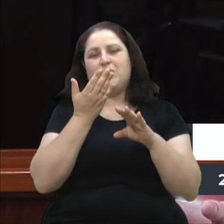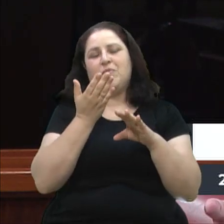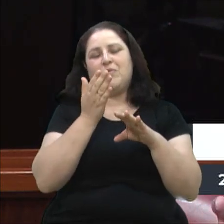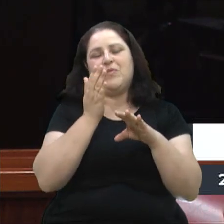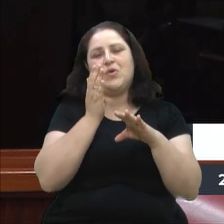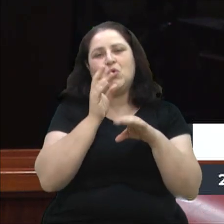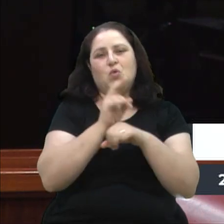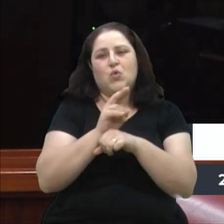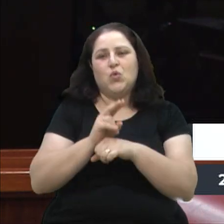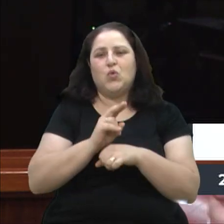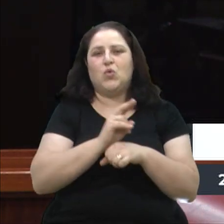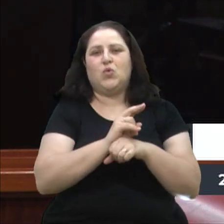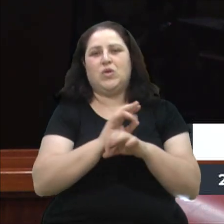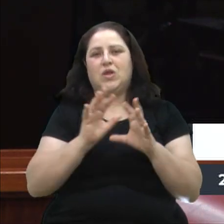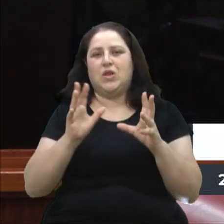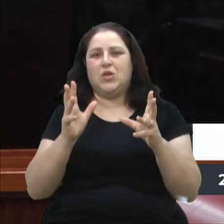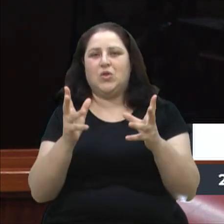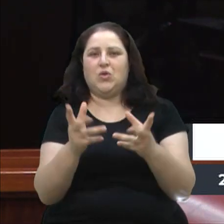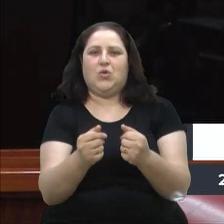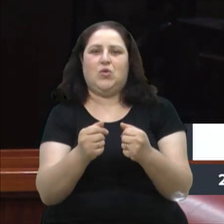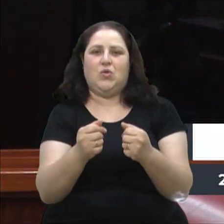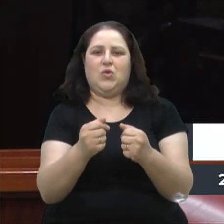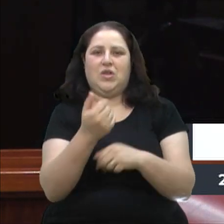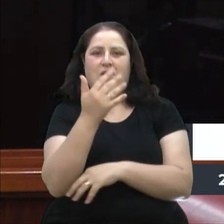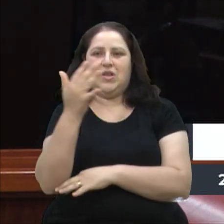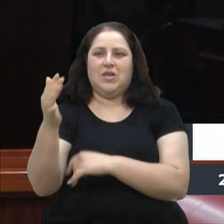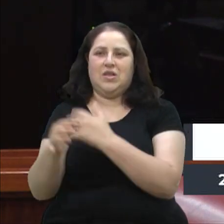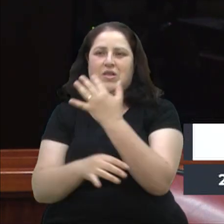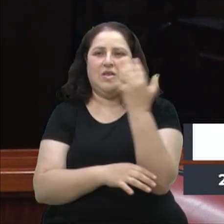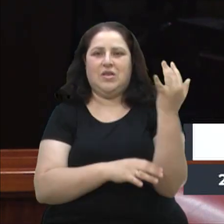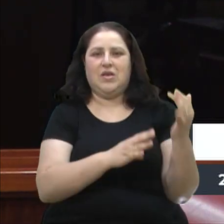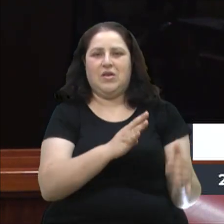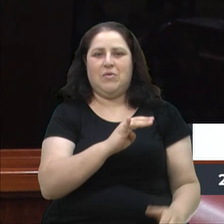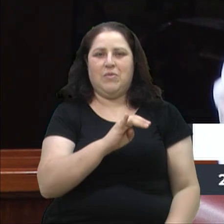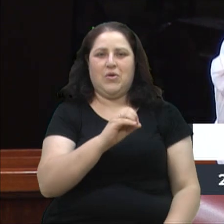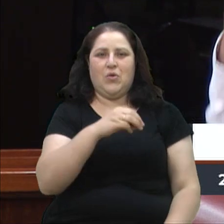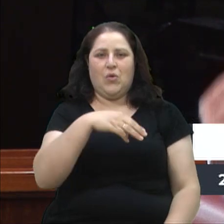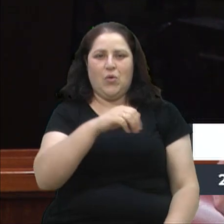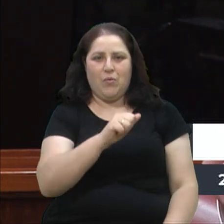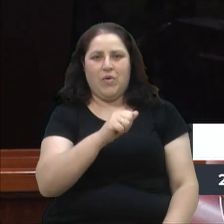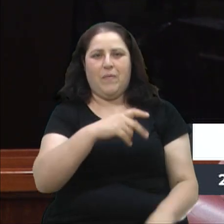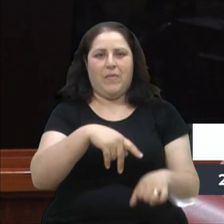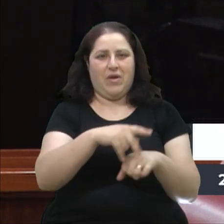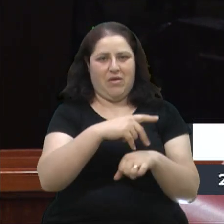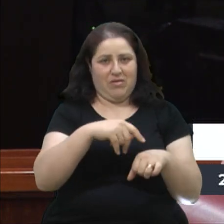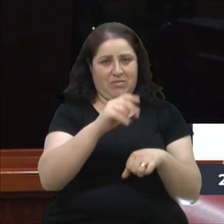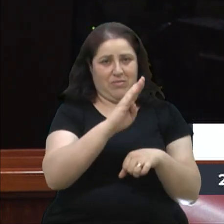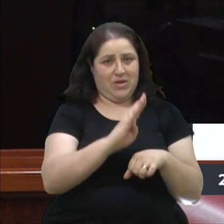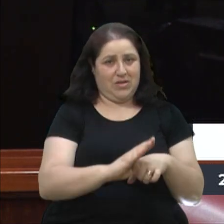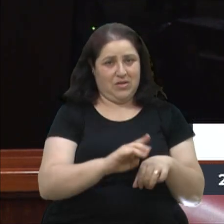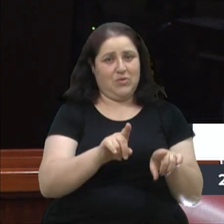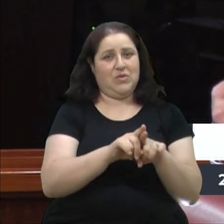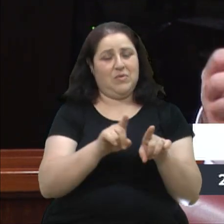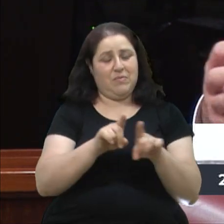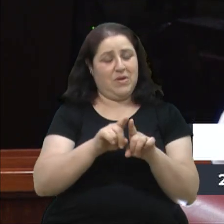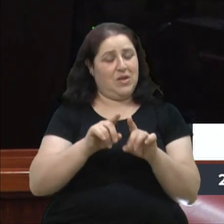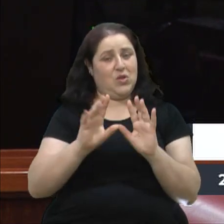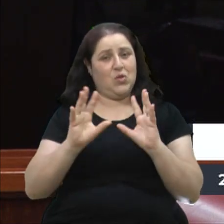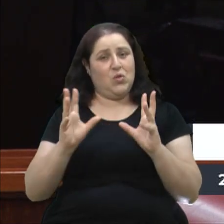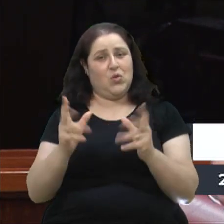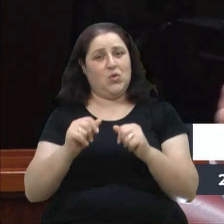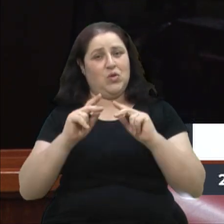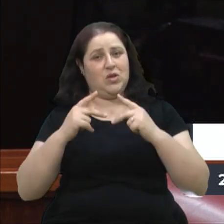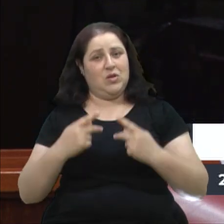nosso país, mas da humanidade. Acho que é importante destacar isso, porque parece tão longe, já que nós estamos no sul, mas as